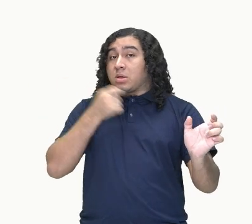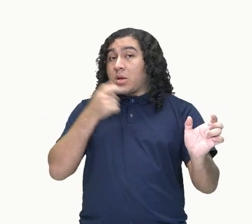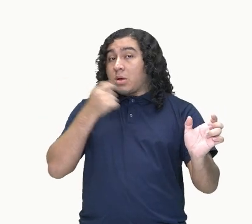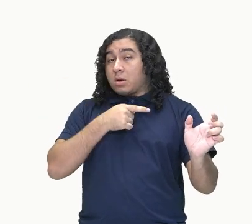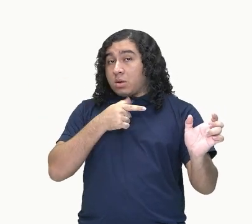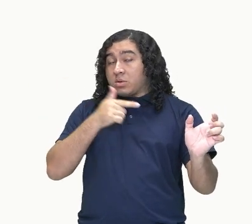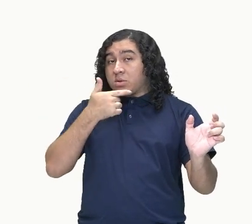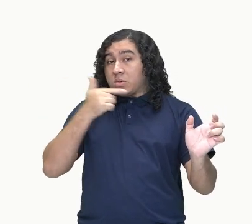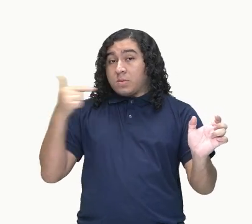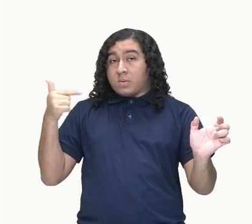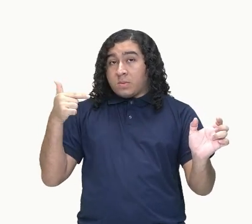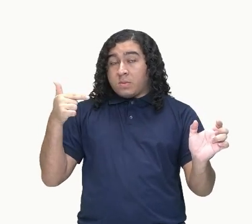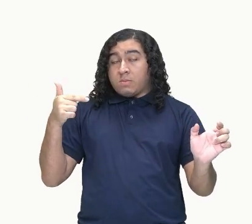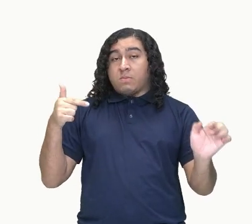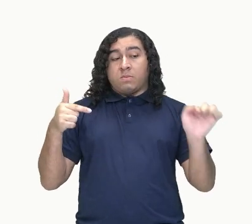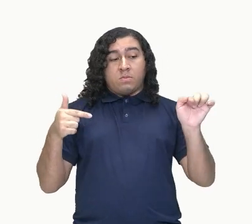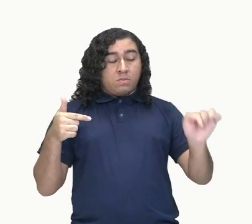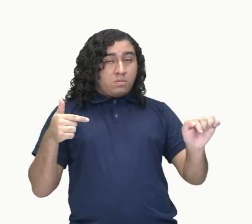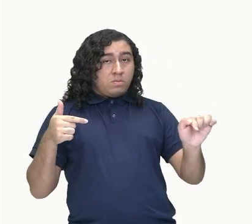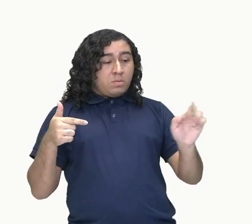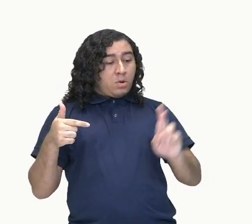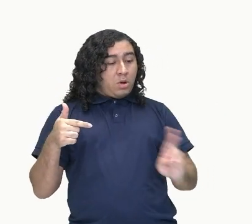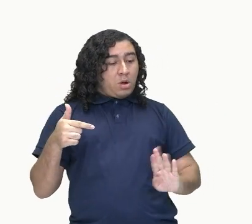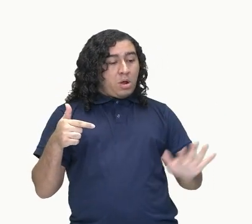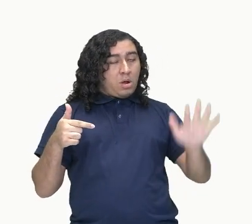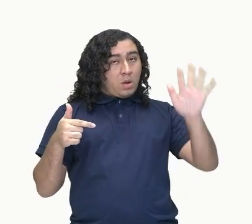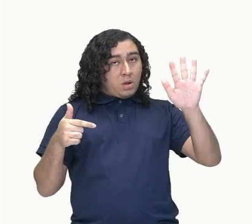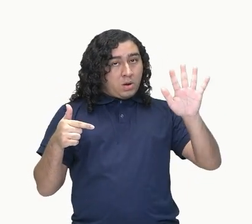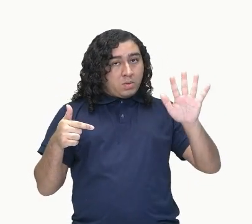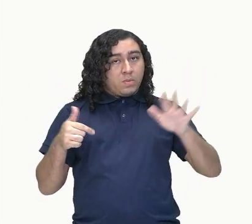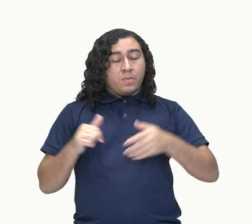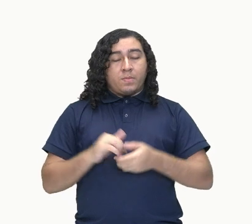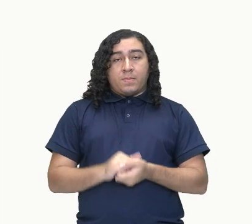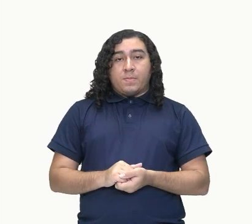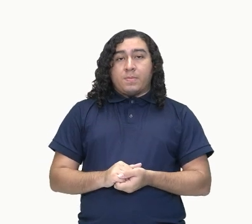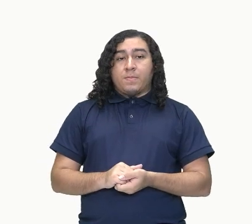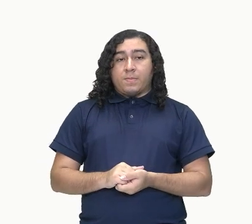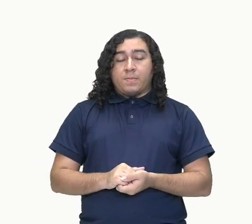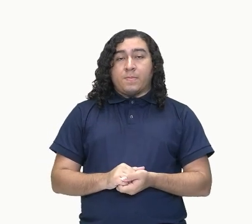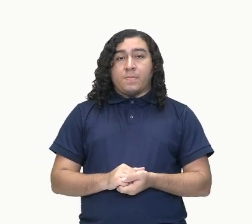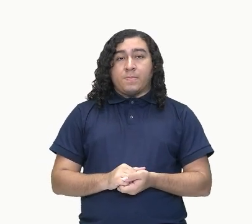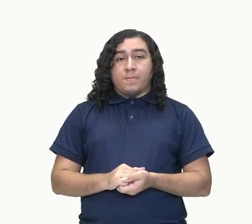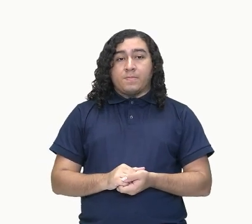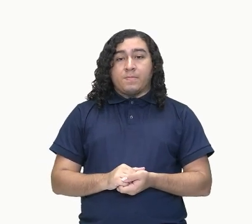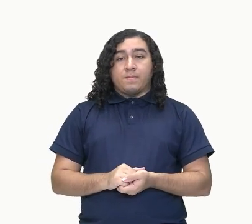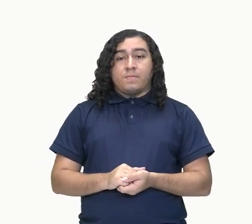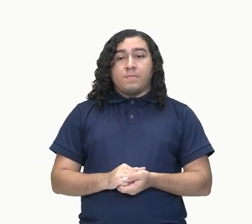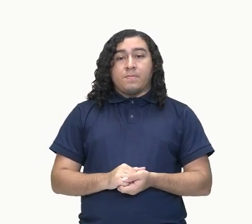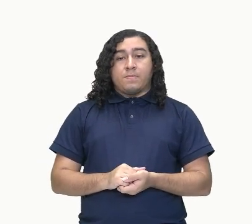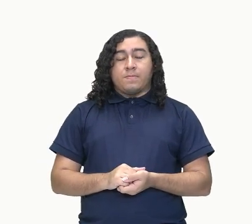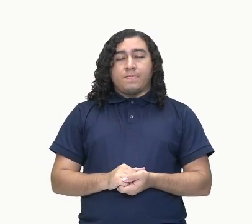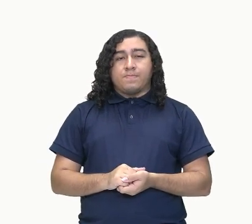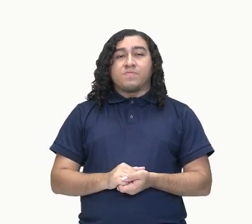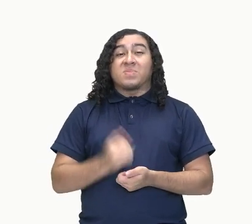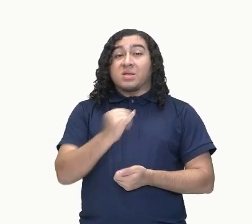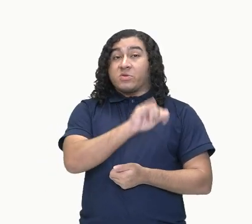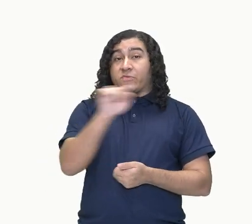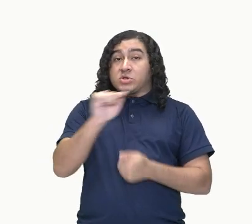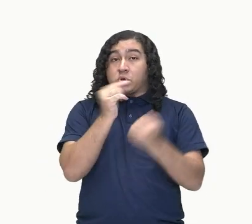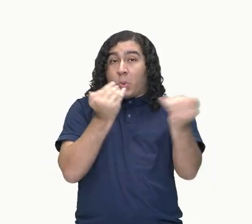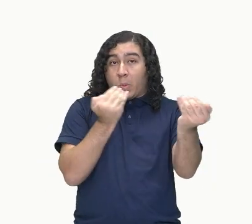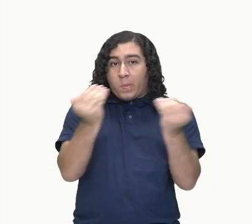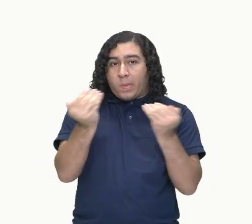significa engraçado e expensive significa caro, ok? Então, se vocês